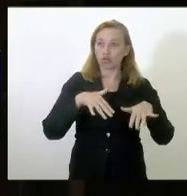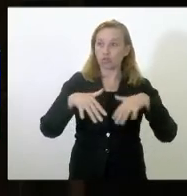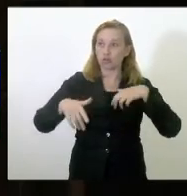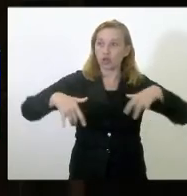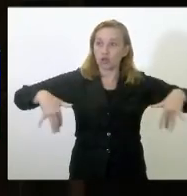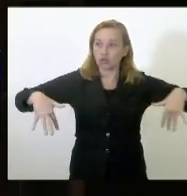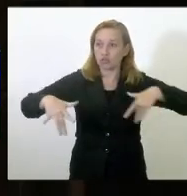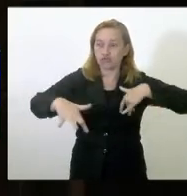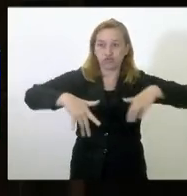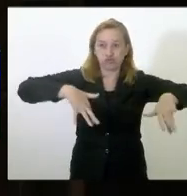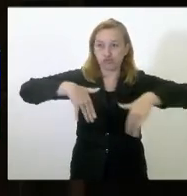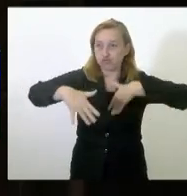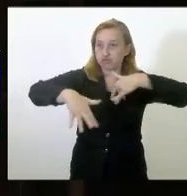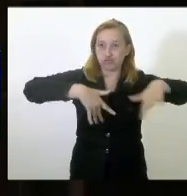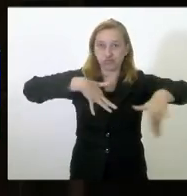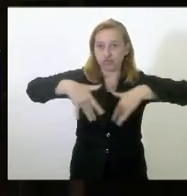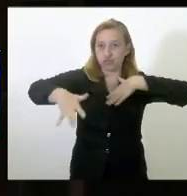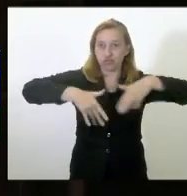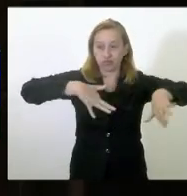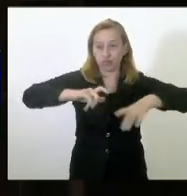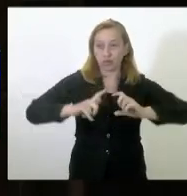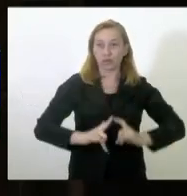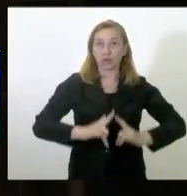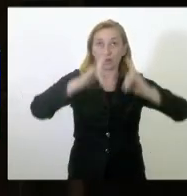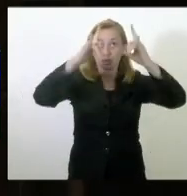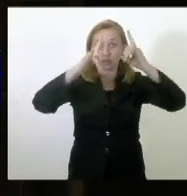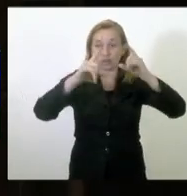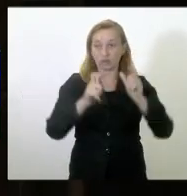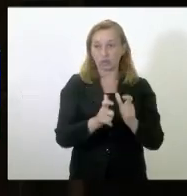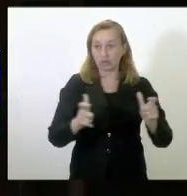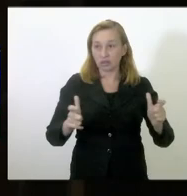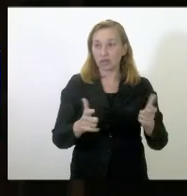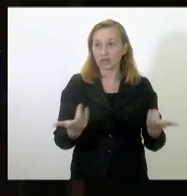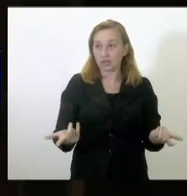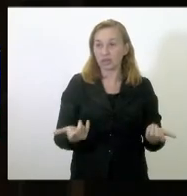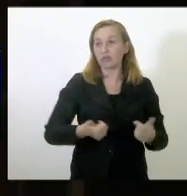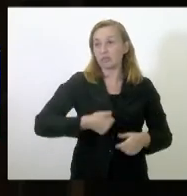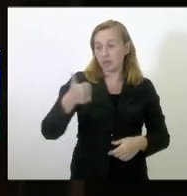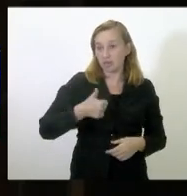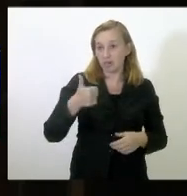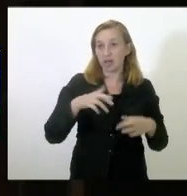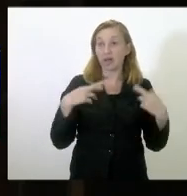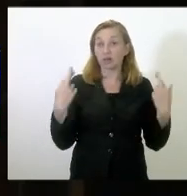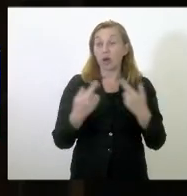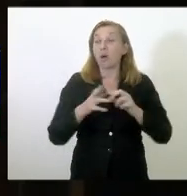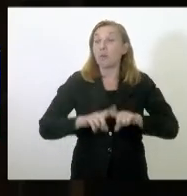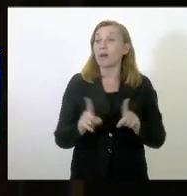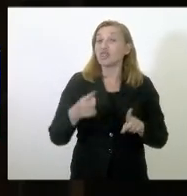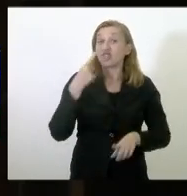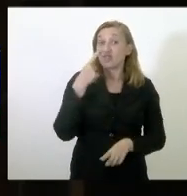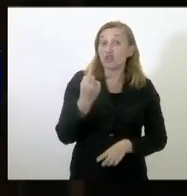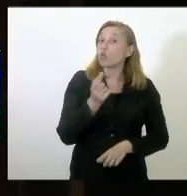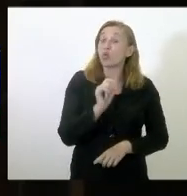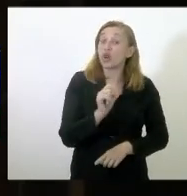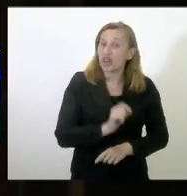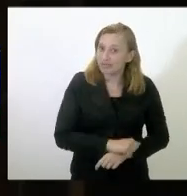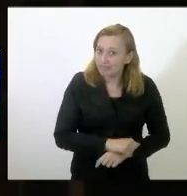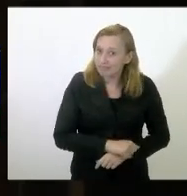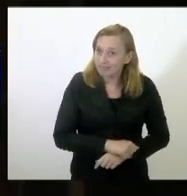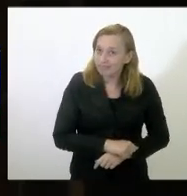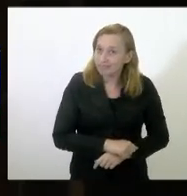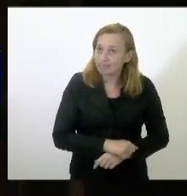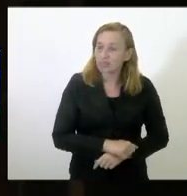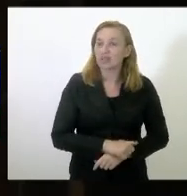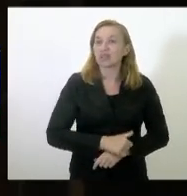aqui na portaria e tal, mas isso é passageiro mesmo, é da primeira sessão. Mas a gente vê que nós vamos ter aí um